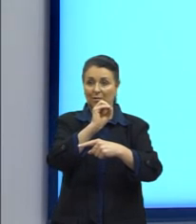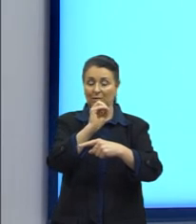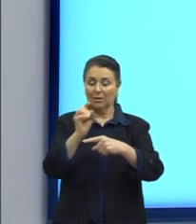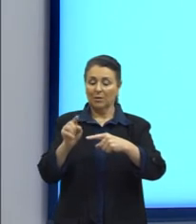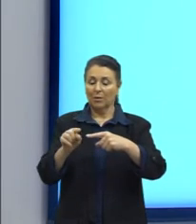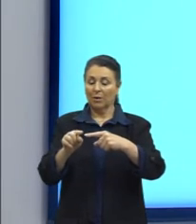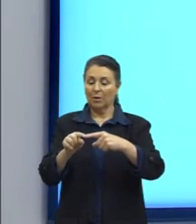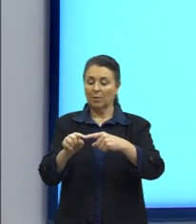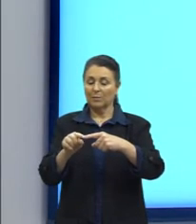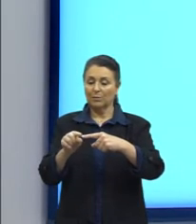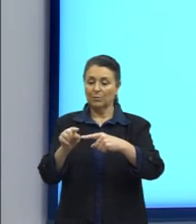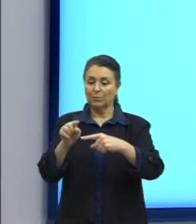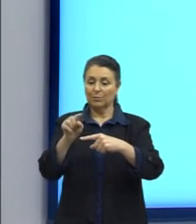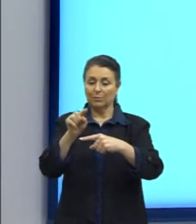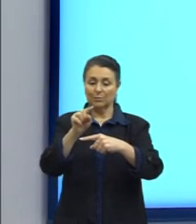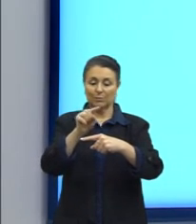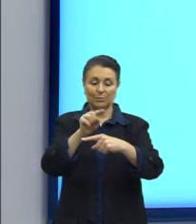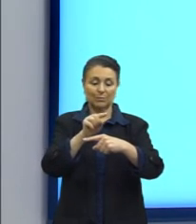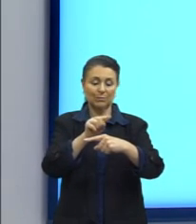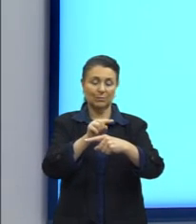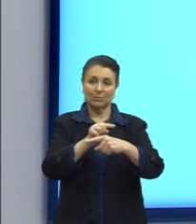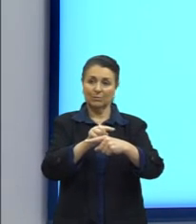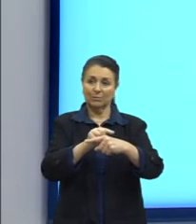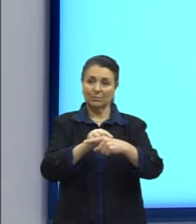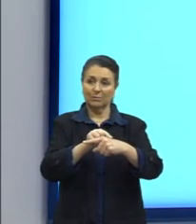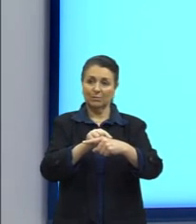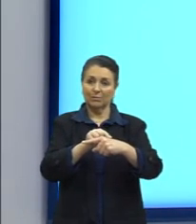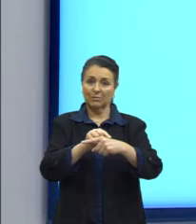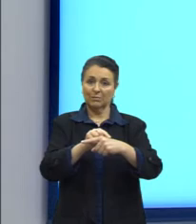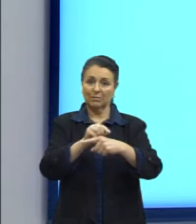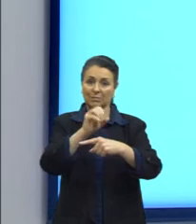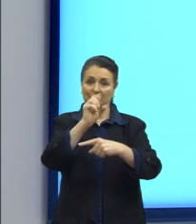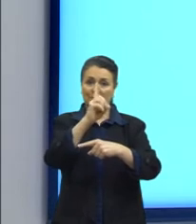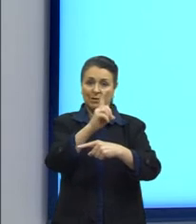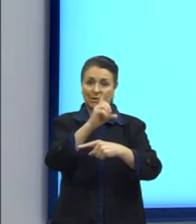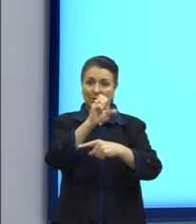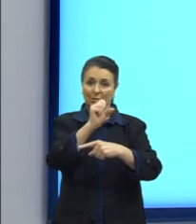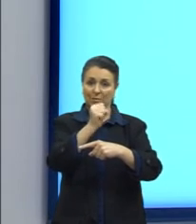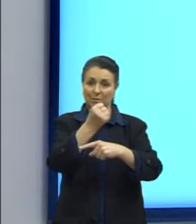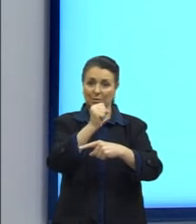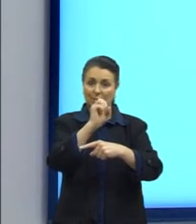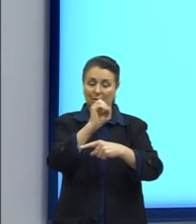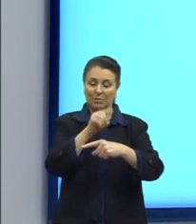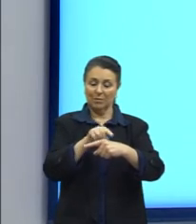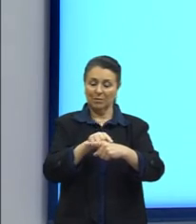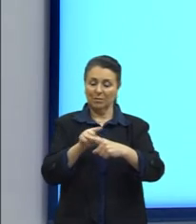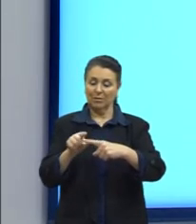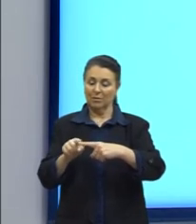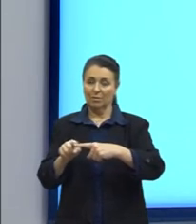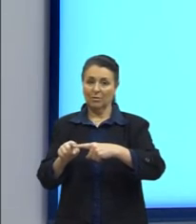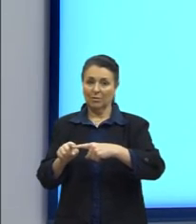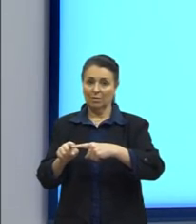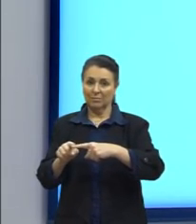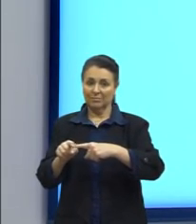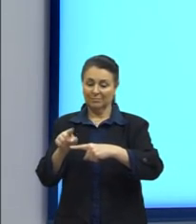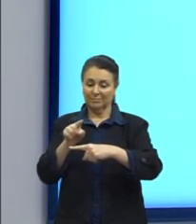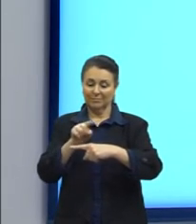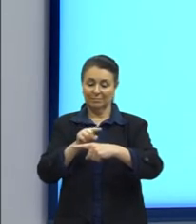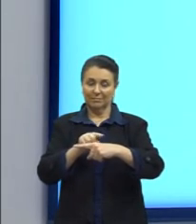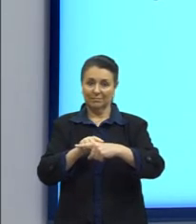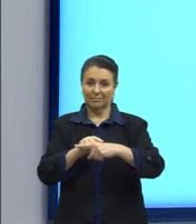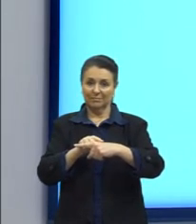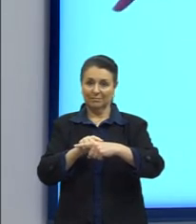como então se ela fizesse toda essa volta aqui ó certo ela começa aqui e vai até aqui então 180 graus